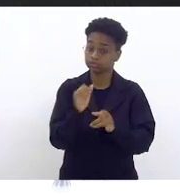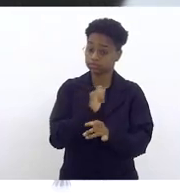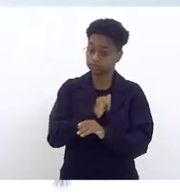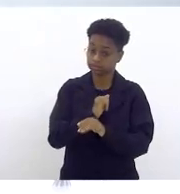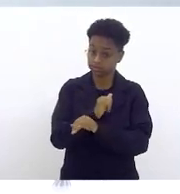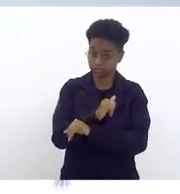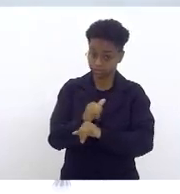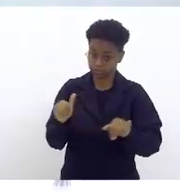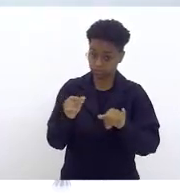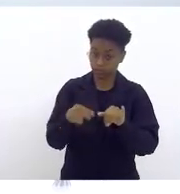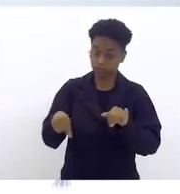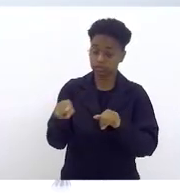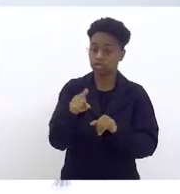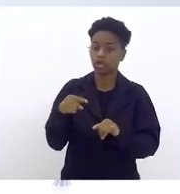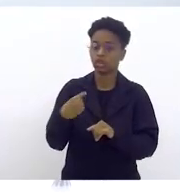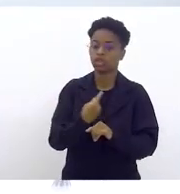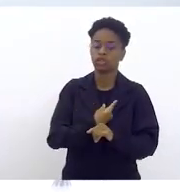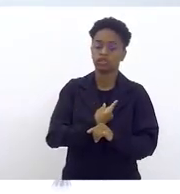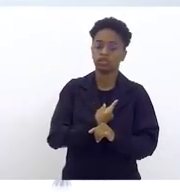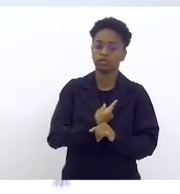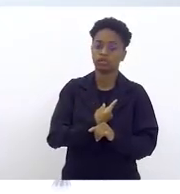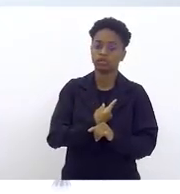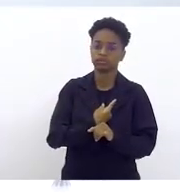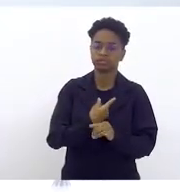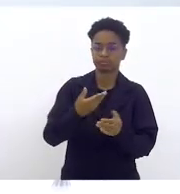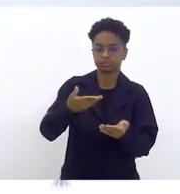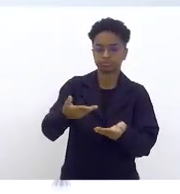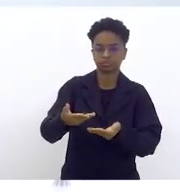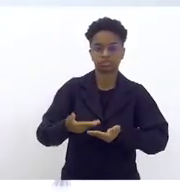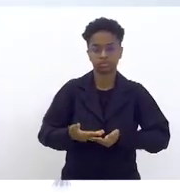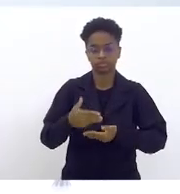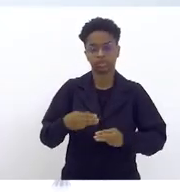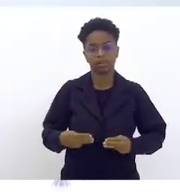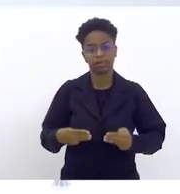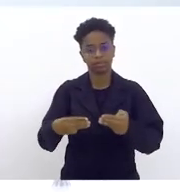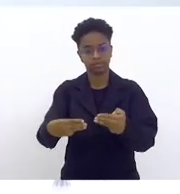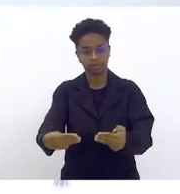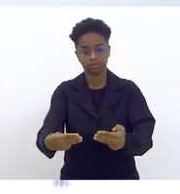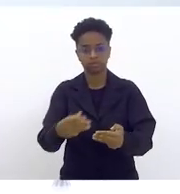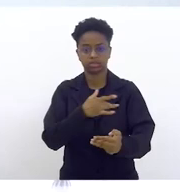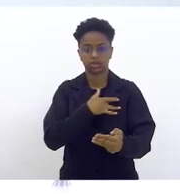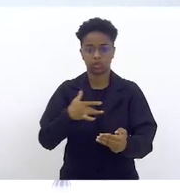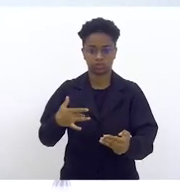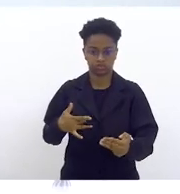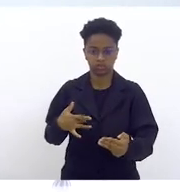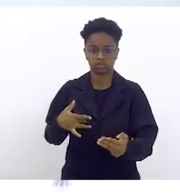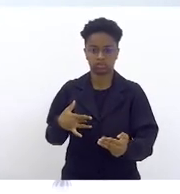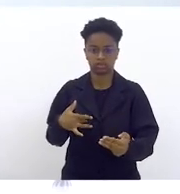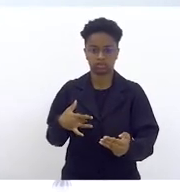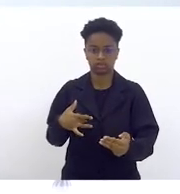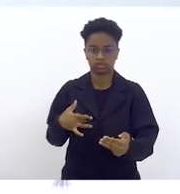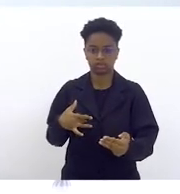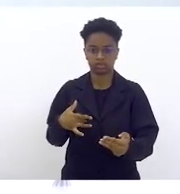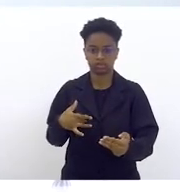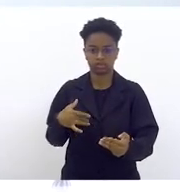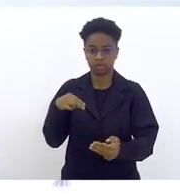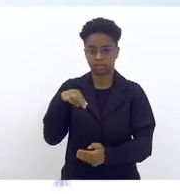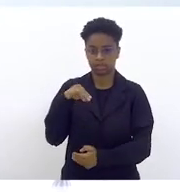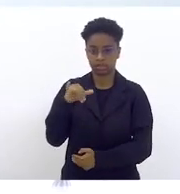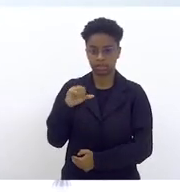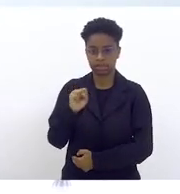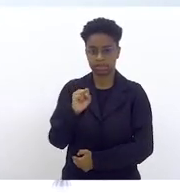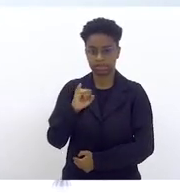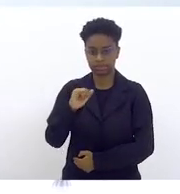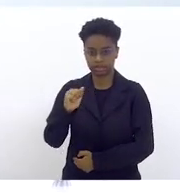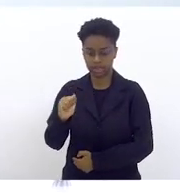aqui nessa casa a ministra da Saúde também a Nísia